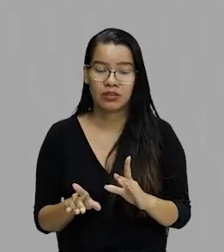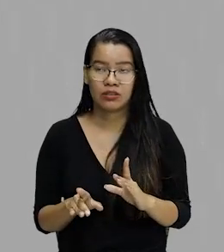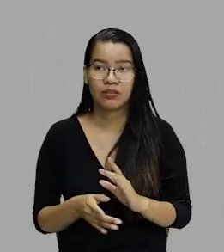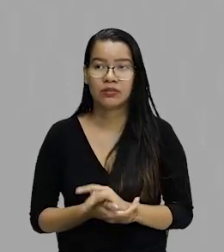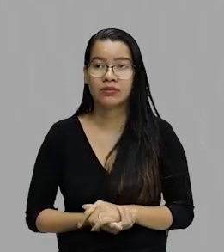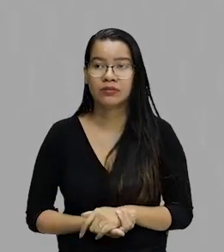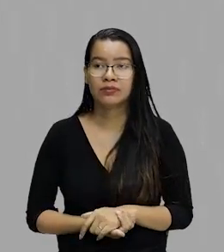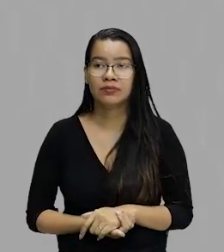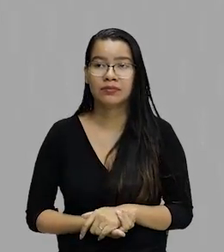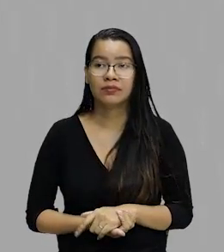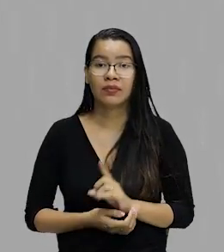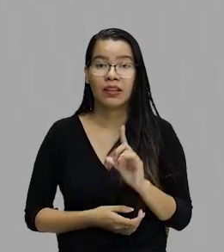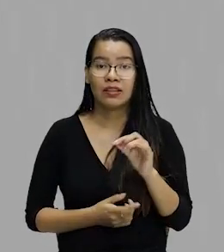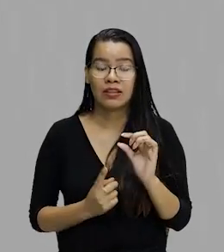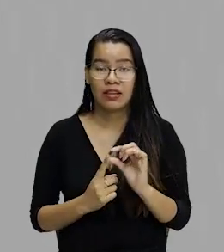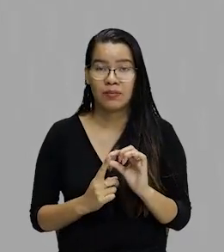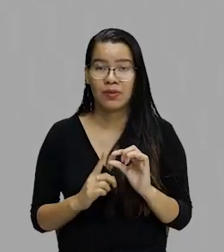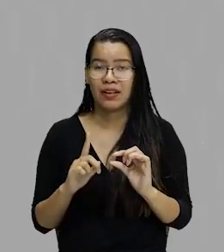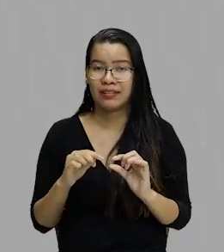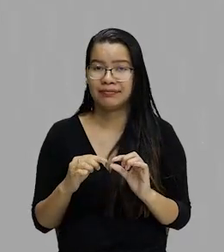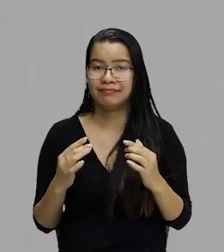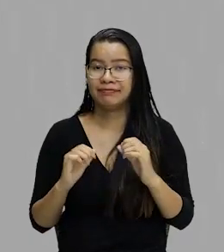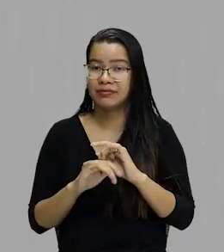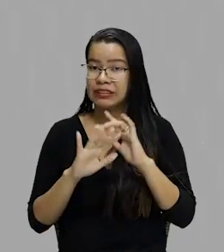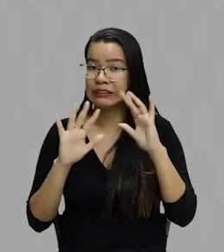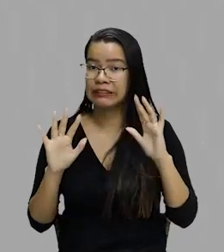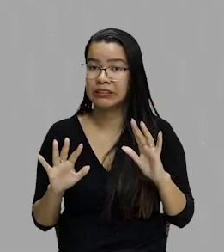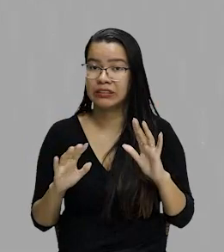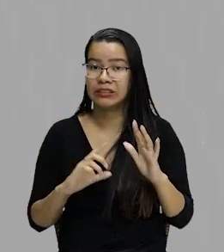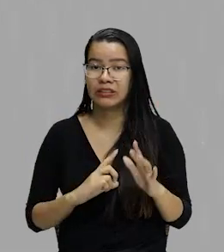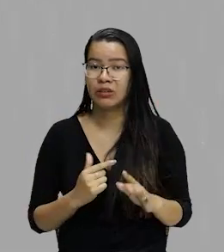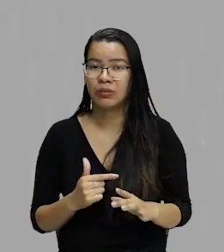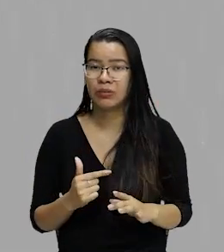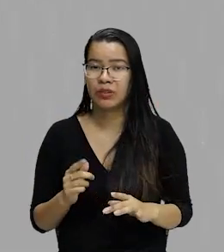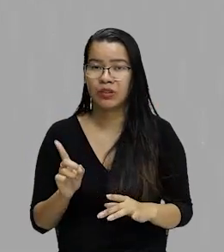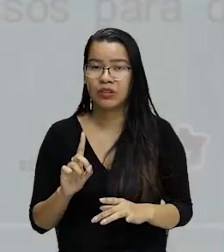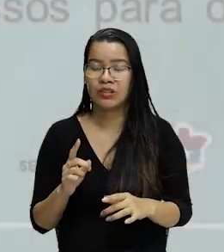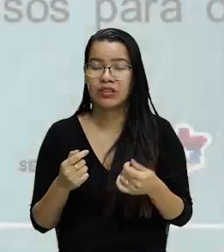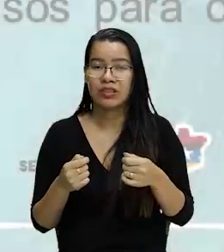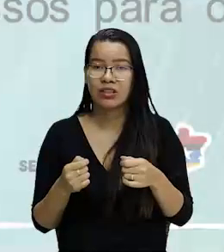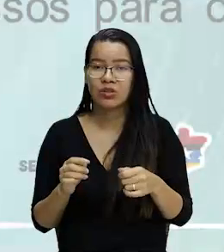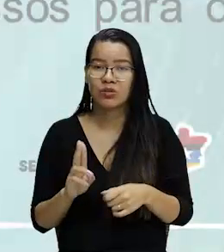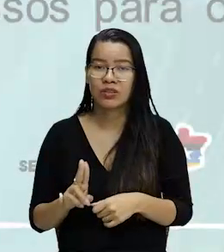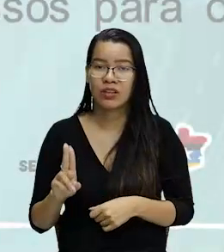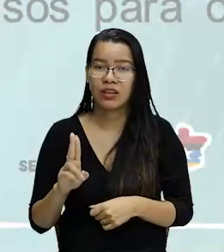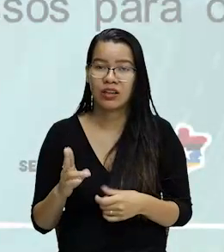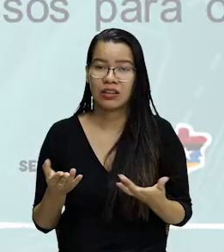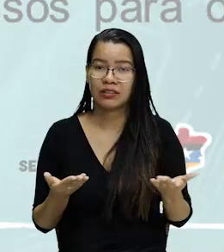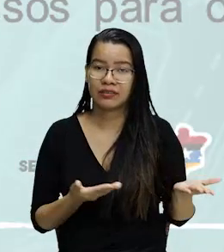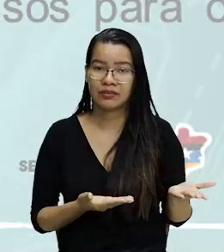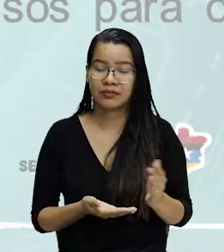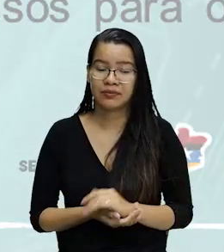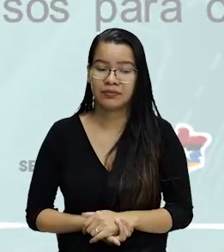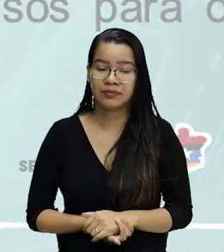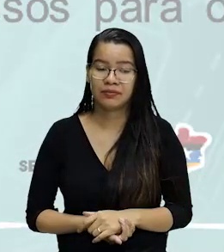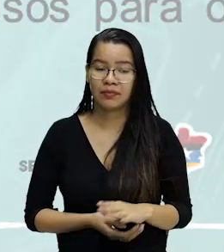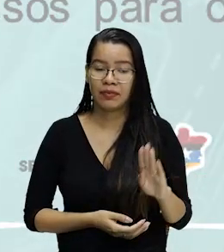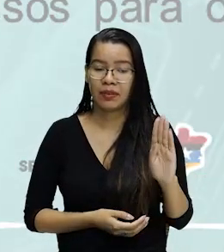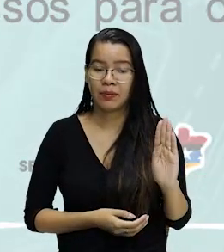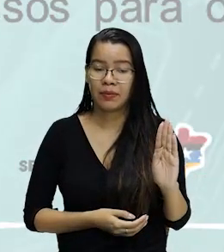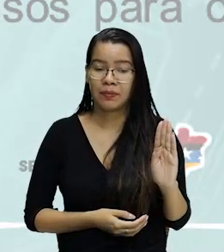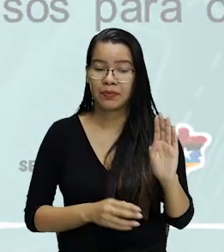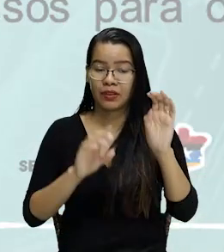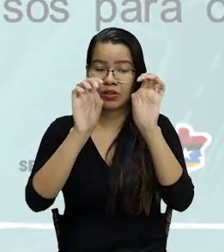assim dizer. Esse termo ele é muito pesado, ele é muito inadequado, ele não tem lógica de estar aqui. As estruturas burocráticas